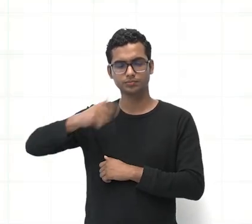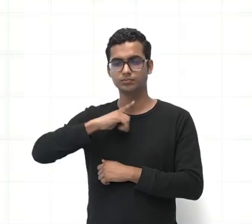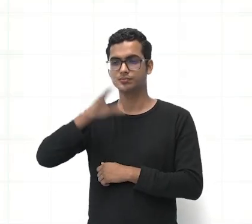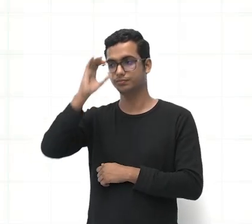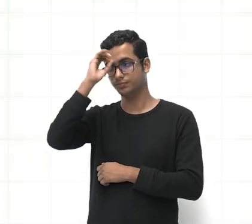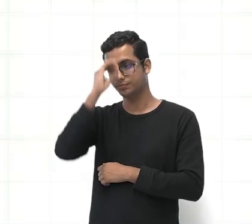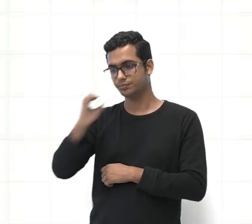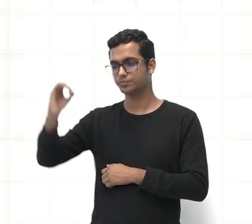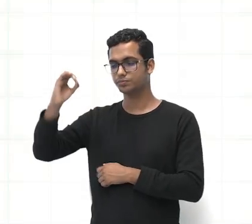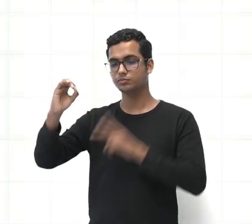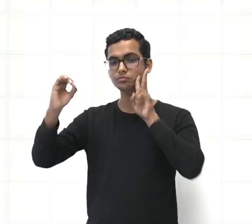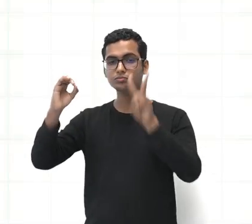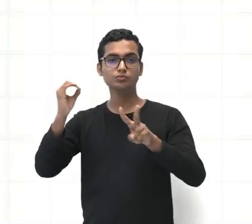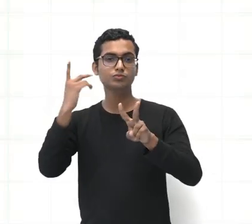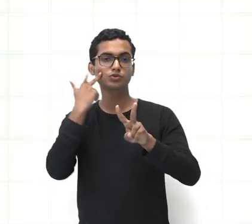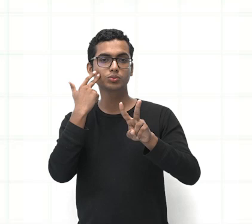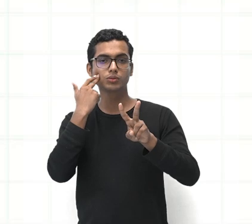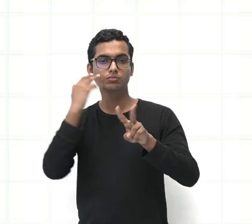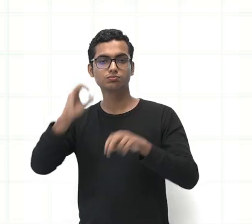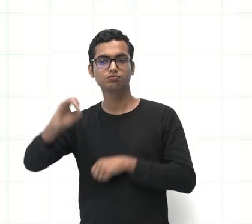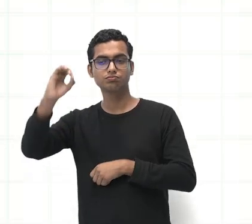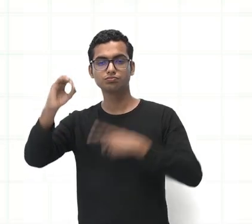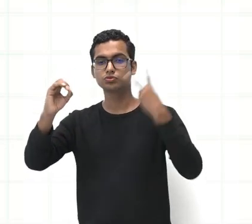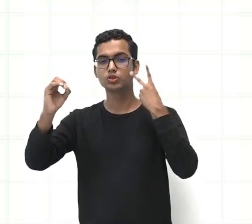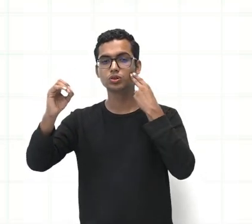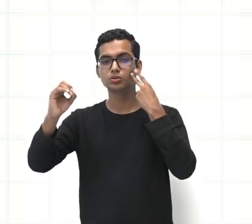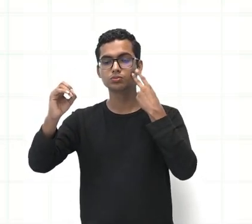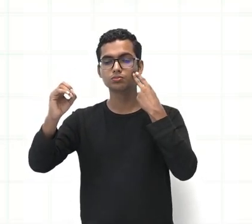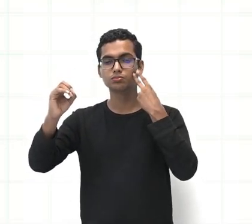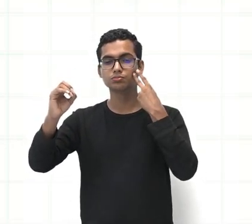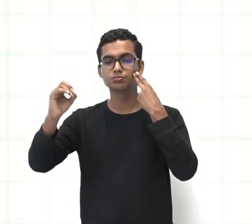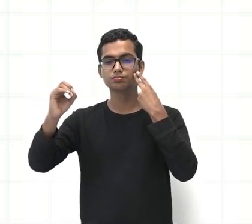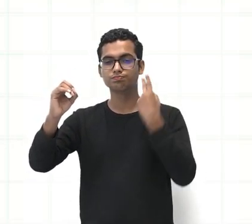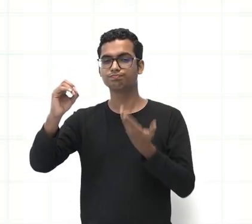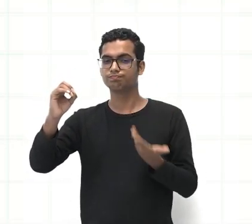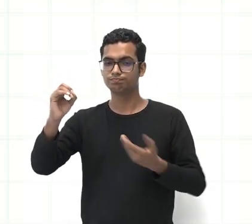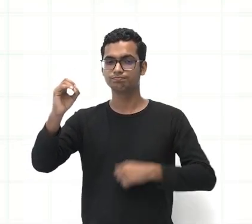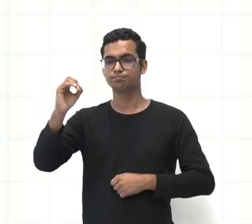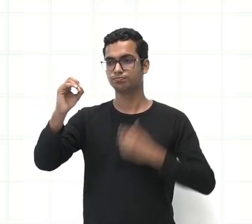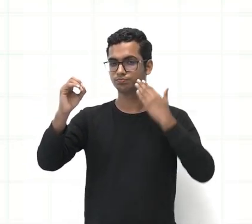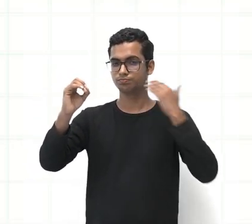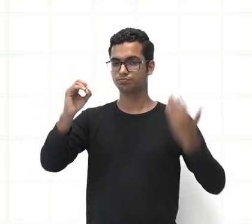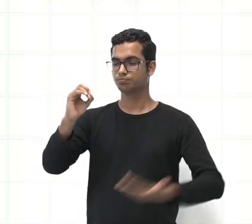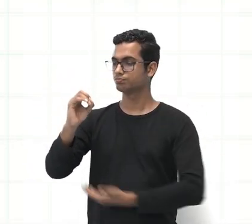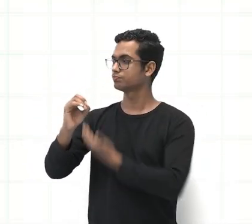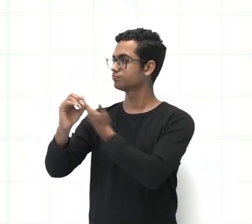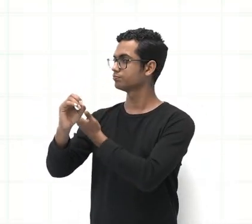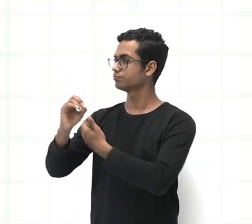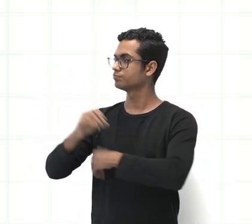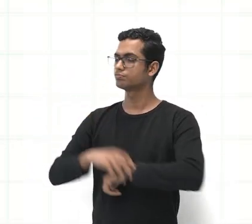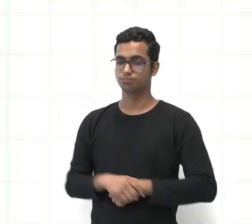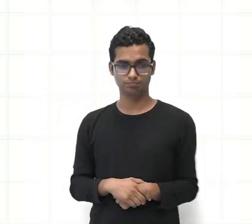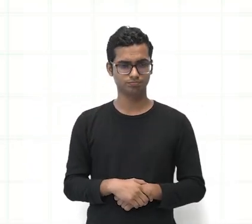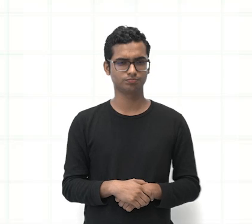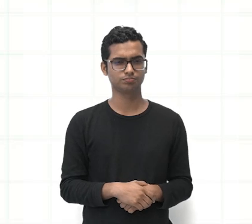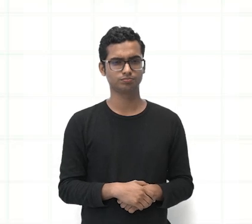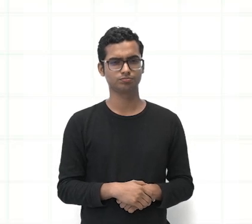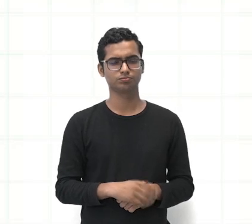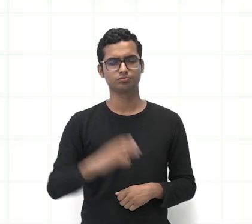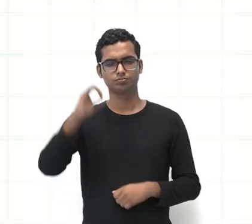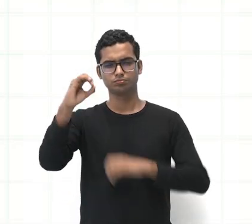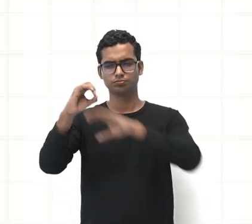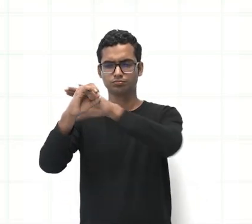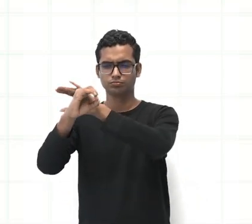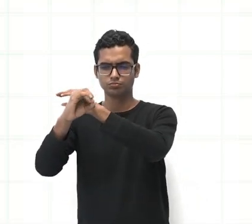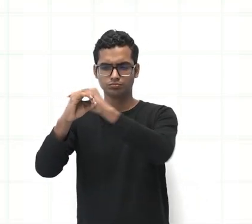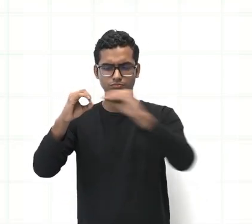normal. Observem que a visão aqui desse objeto, ele vai passar aqui, ele vai passar por toda essa anatomia que a